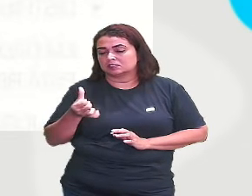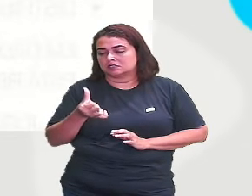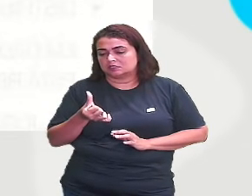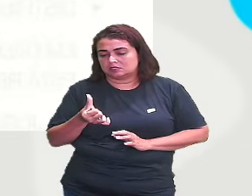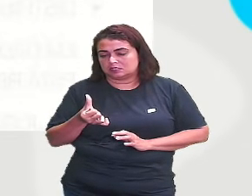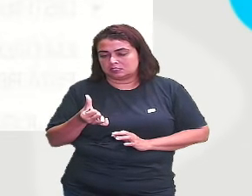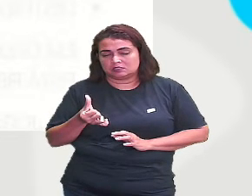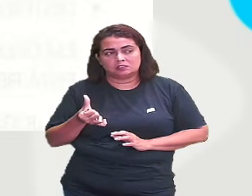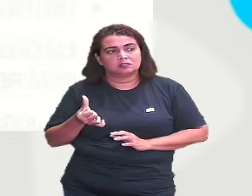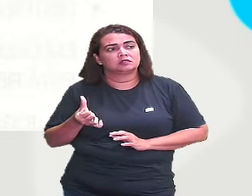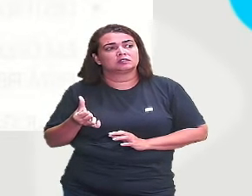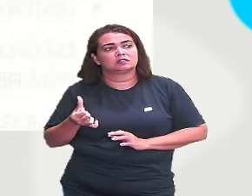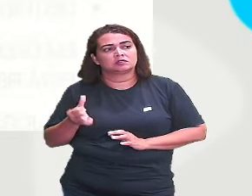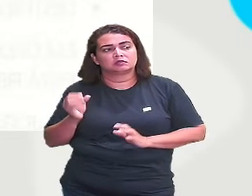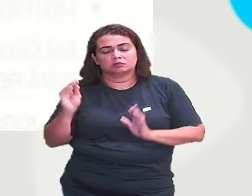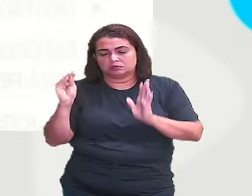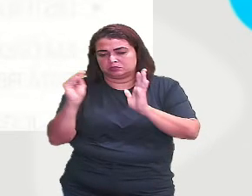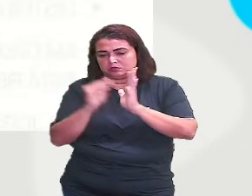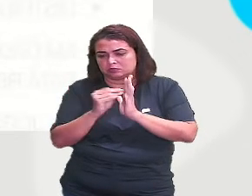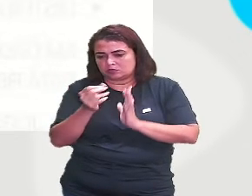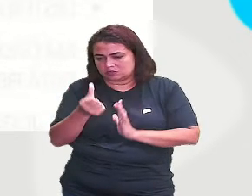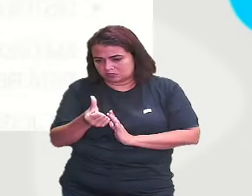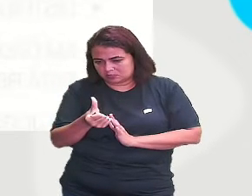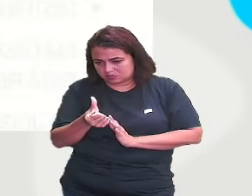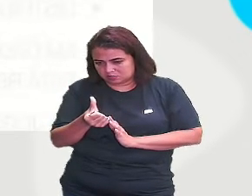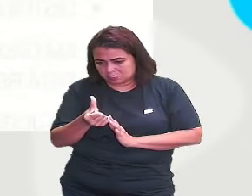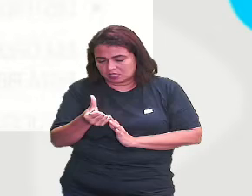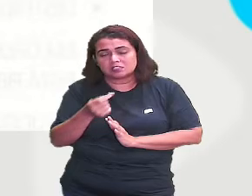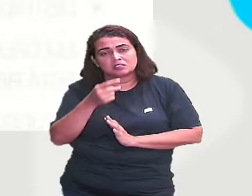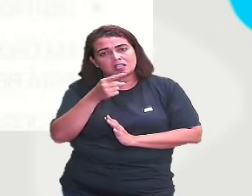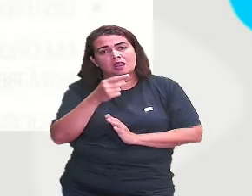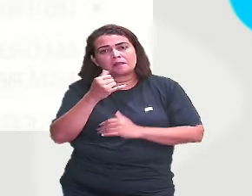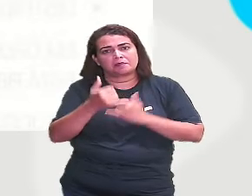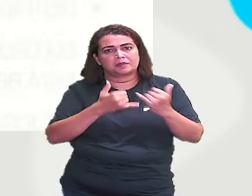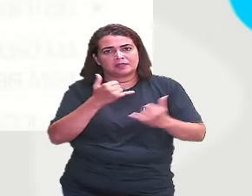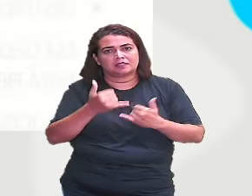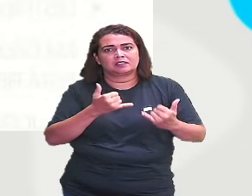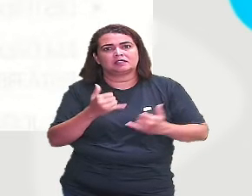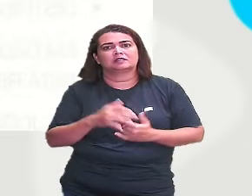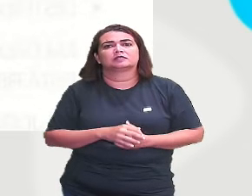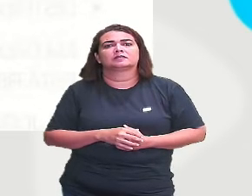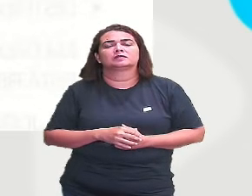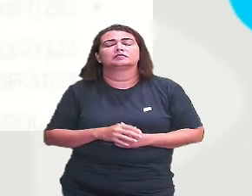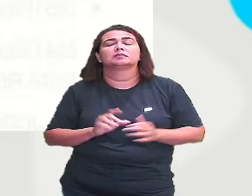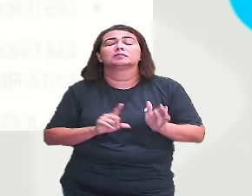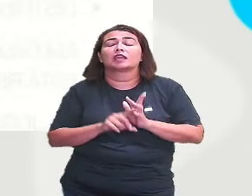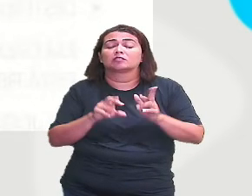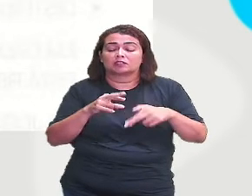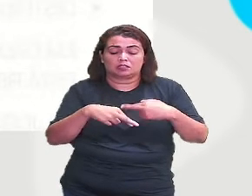para indicar que tinha 6 crianças que já estão brincando com suas cordas. E quantas